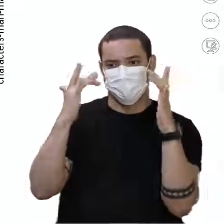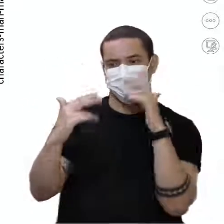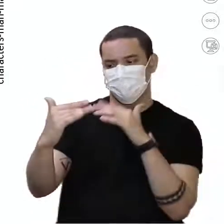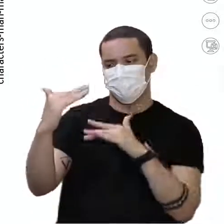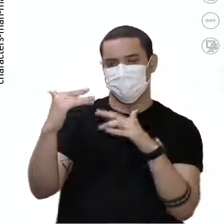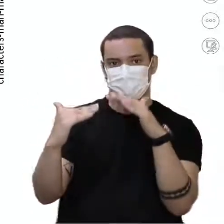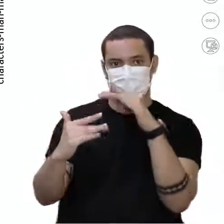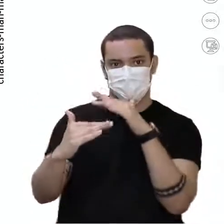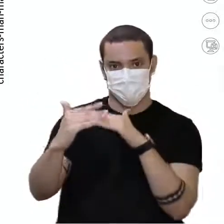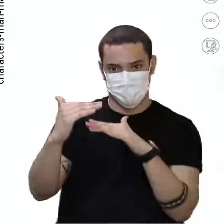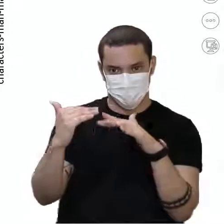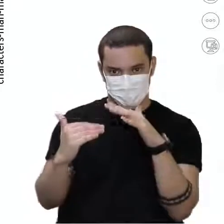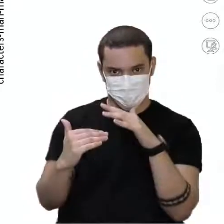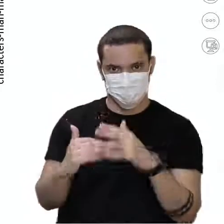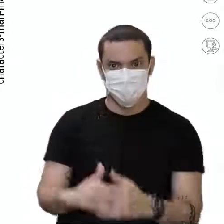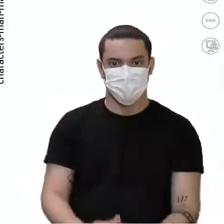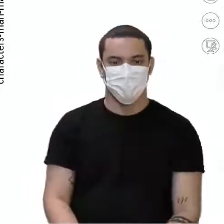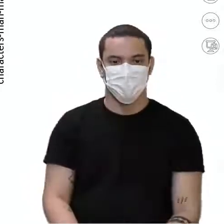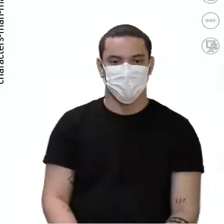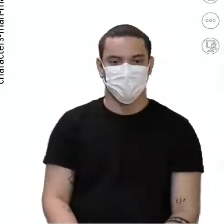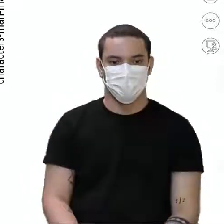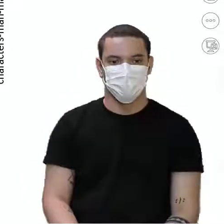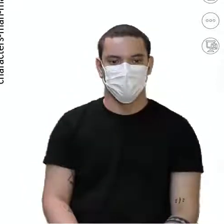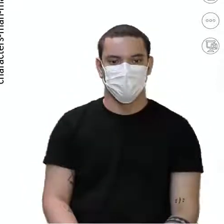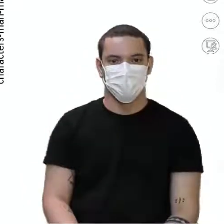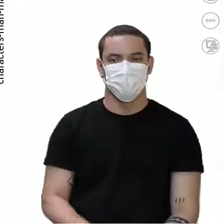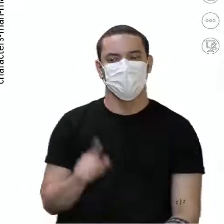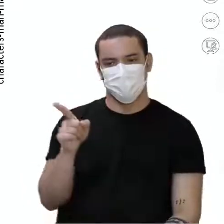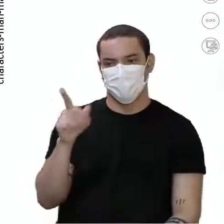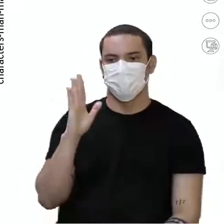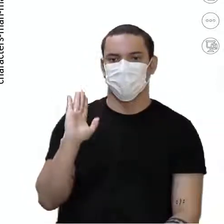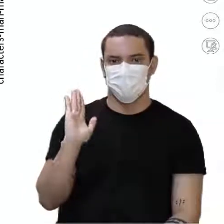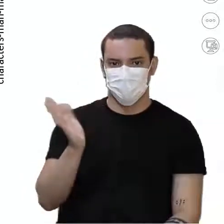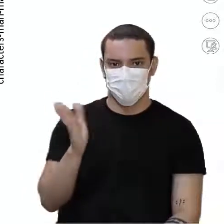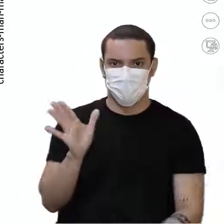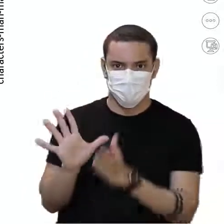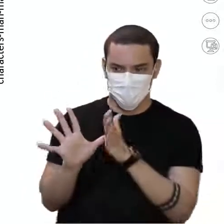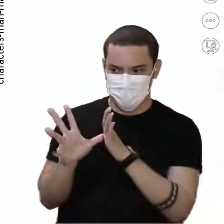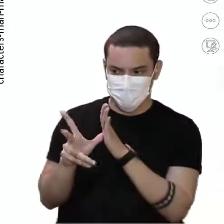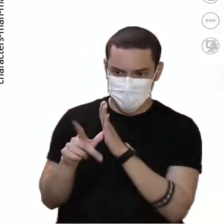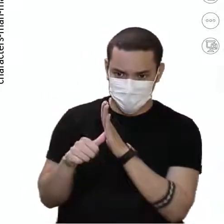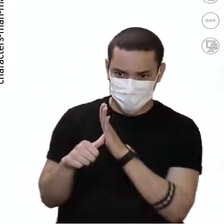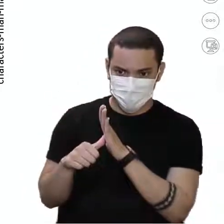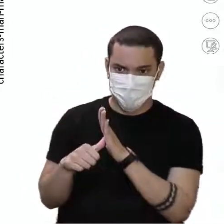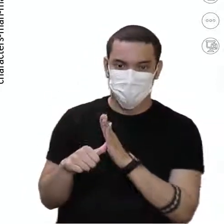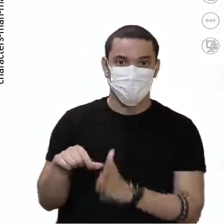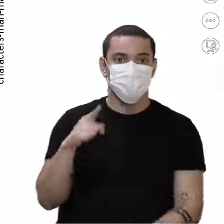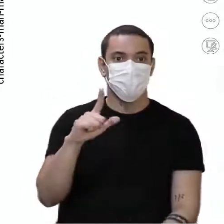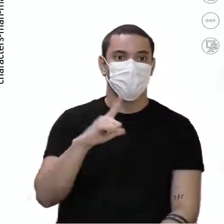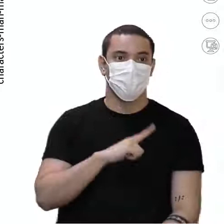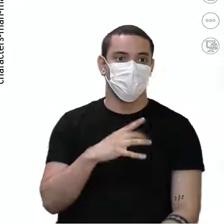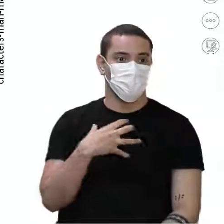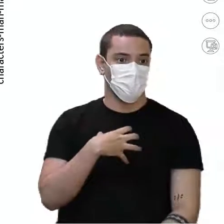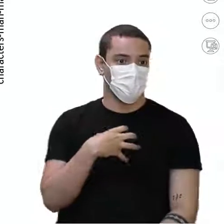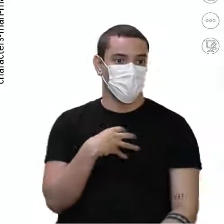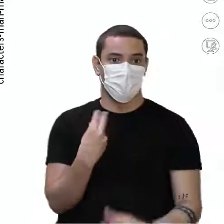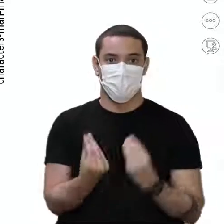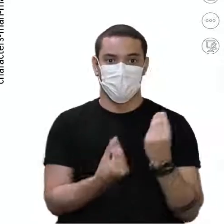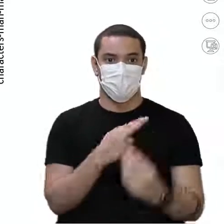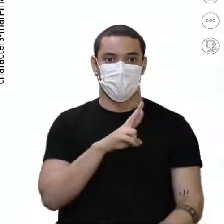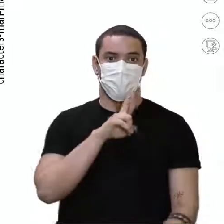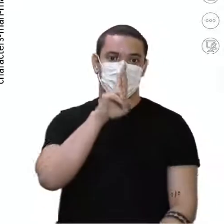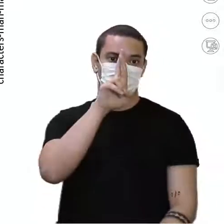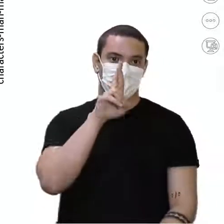has he ever been mugged? Ele já foi assaltado? Aí você tem a forma de responder,